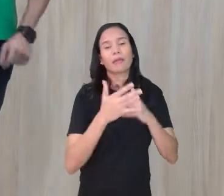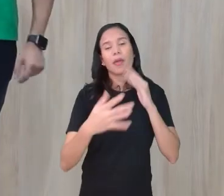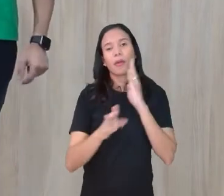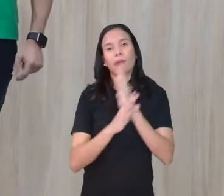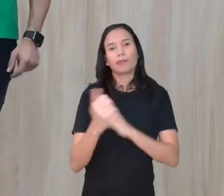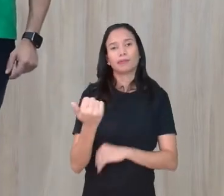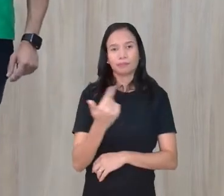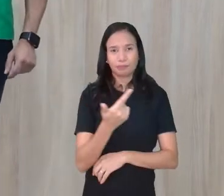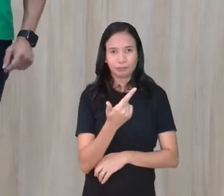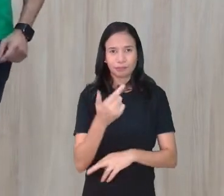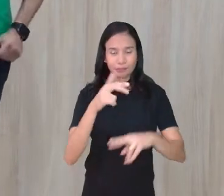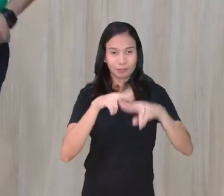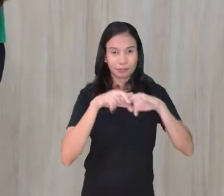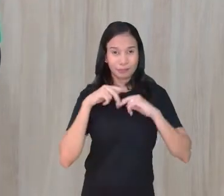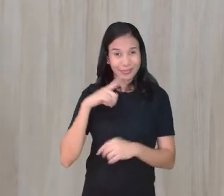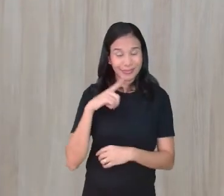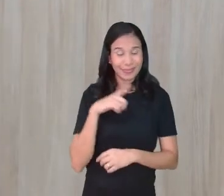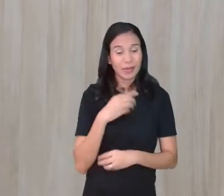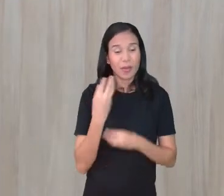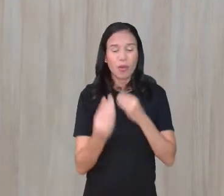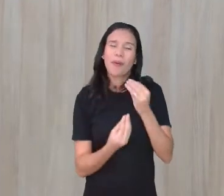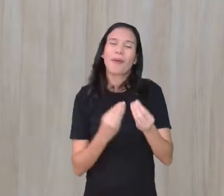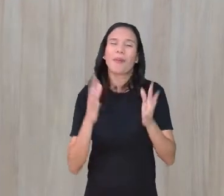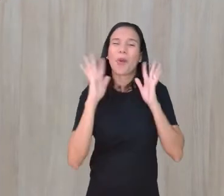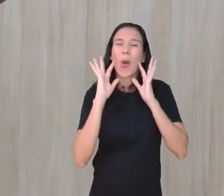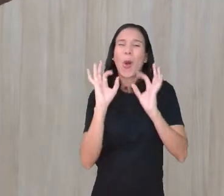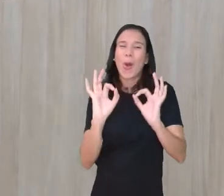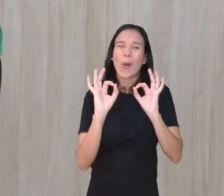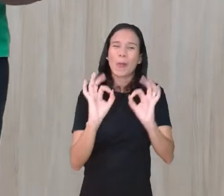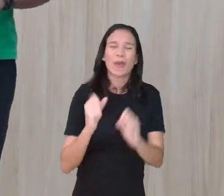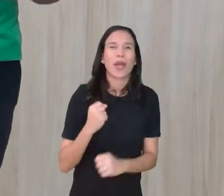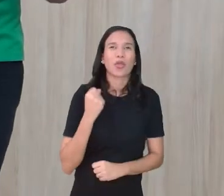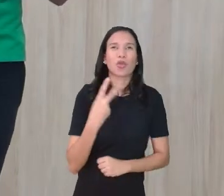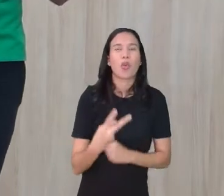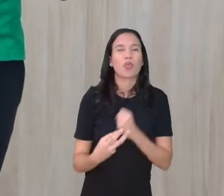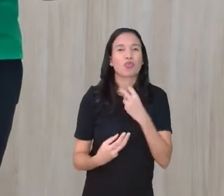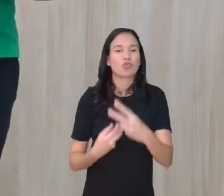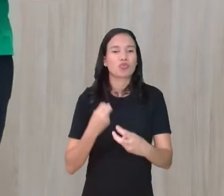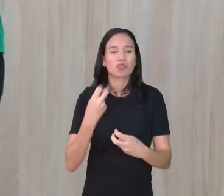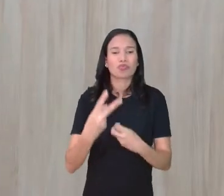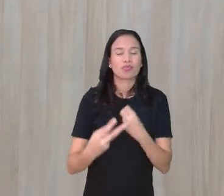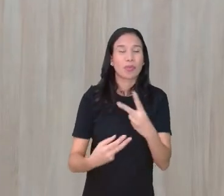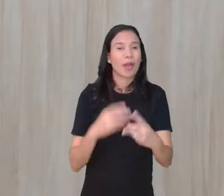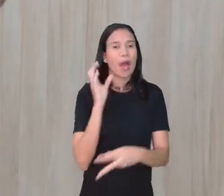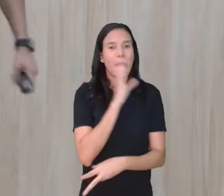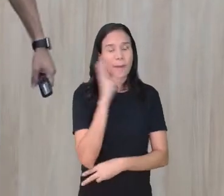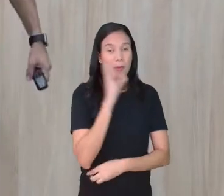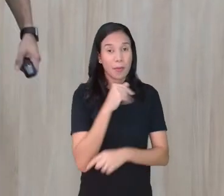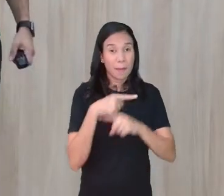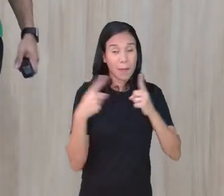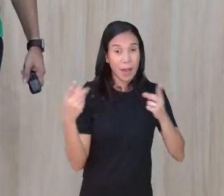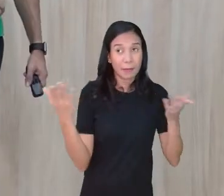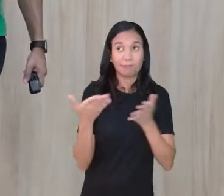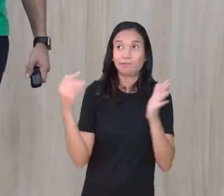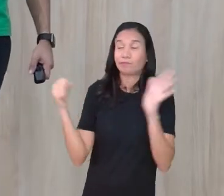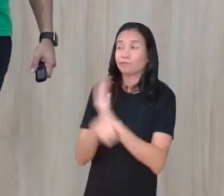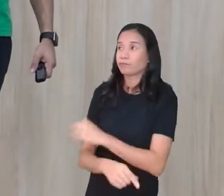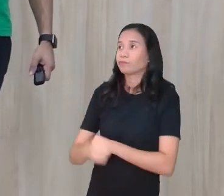no 12. Esse aí ainda está limpezinha, porque você vai chegar rápido lá no 12. Mas se eu pergunto